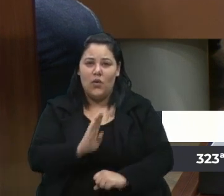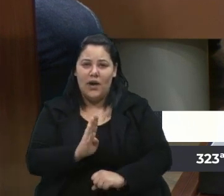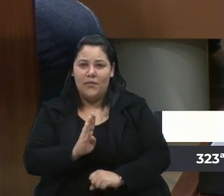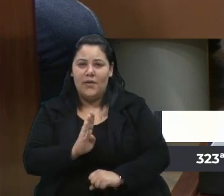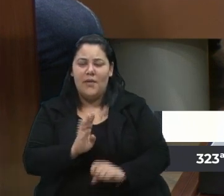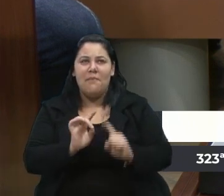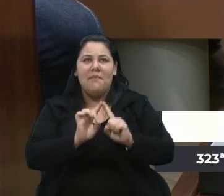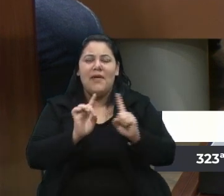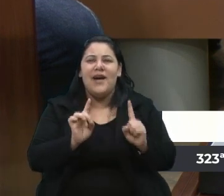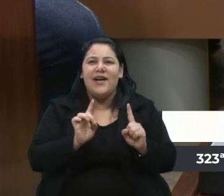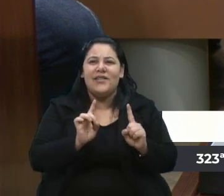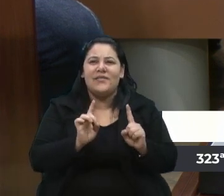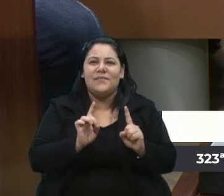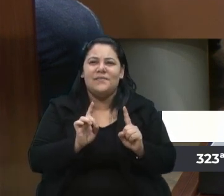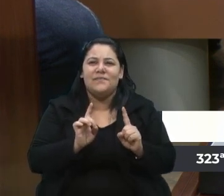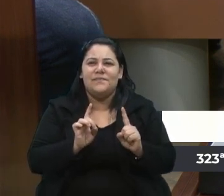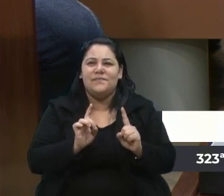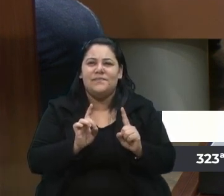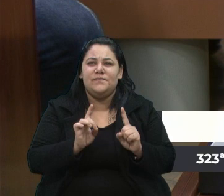fui